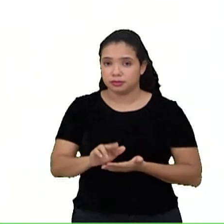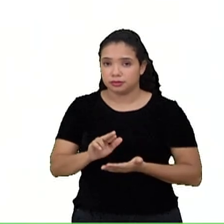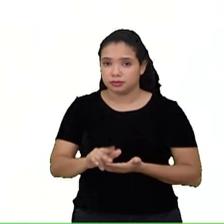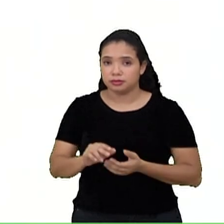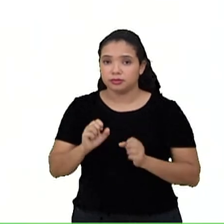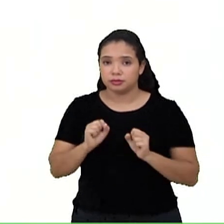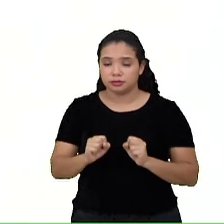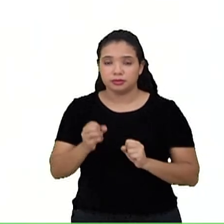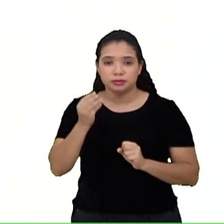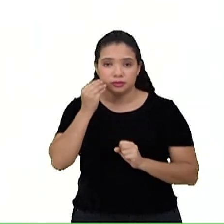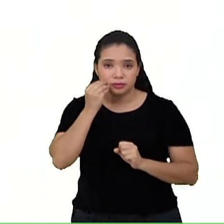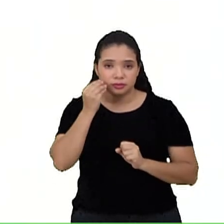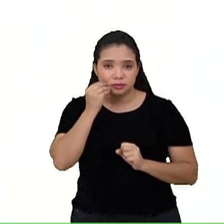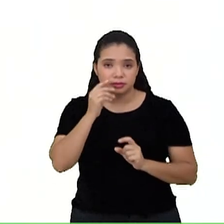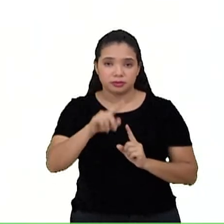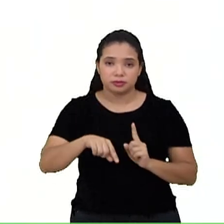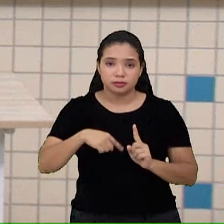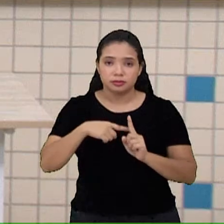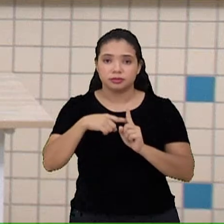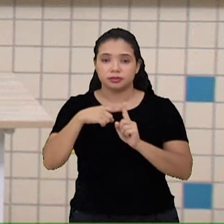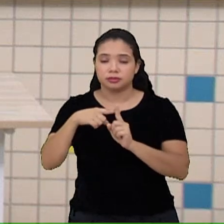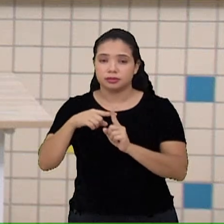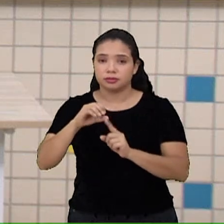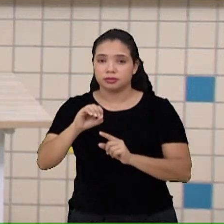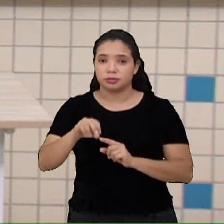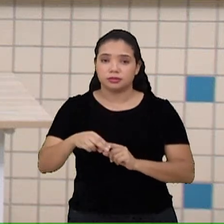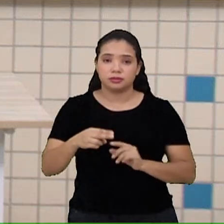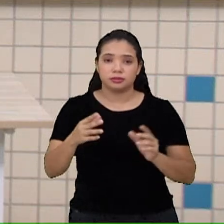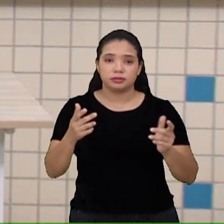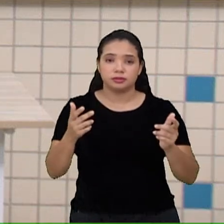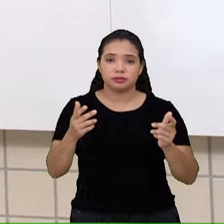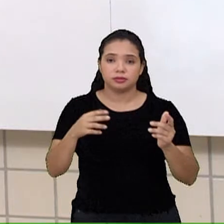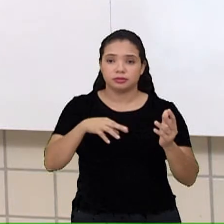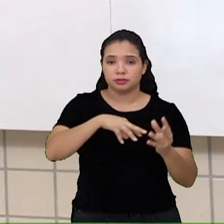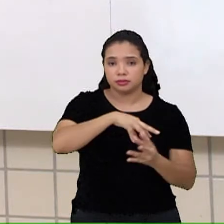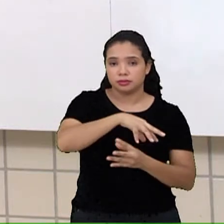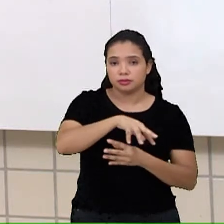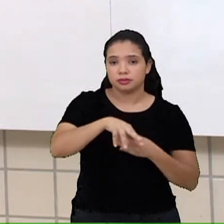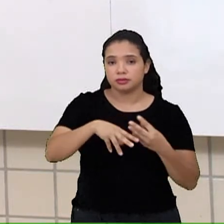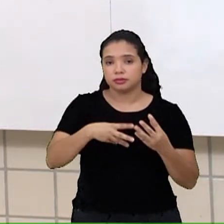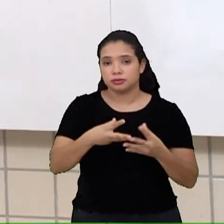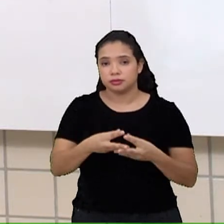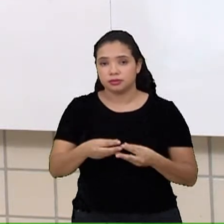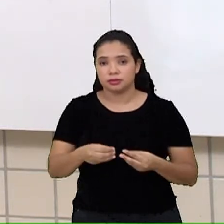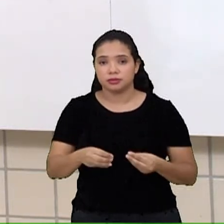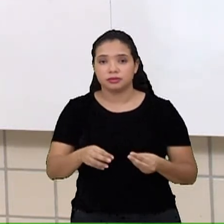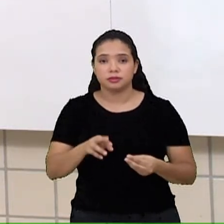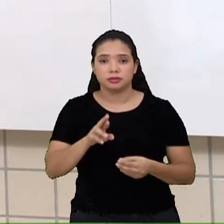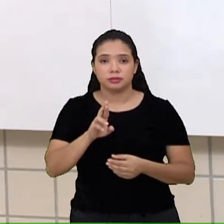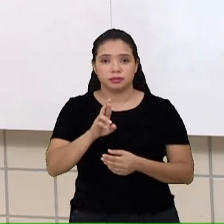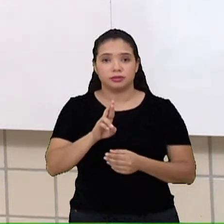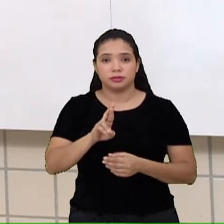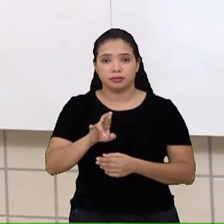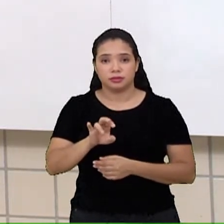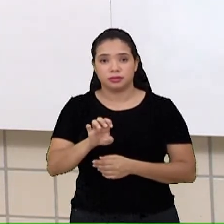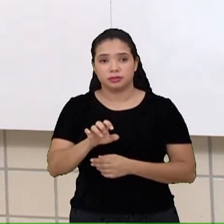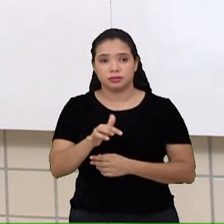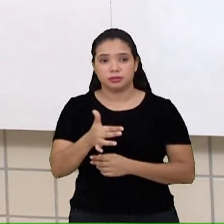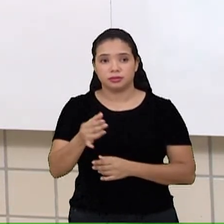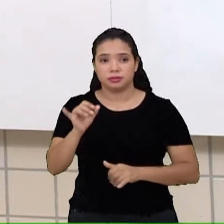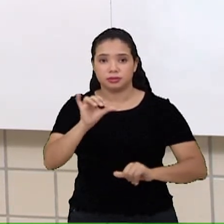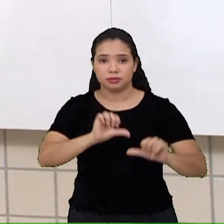por tentativa, por adição, por decomposição, né? Para ter uma reação química, a gente já sabe que a reação química